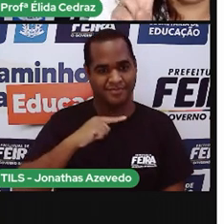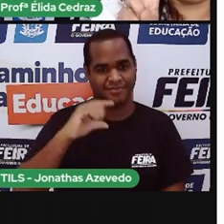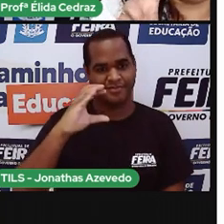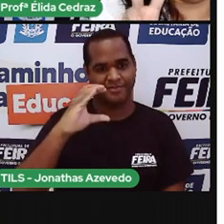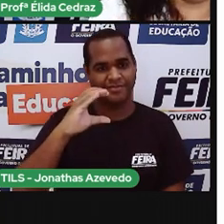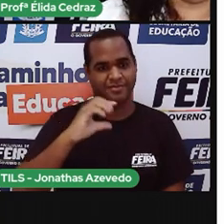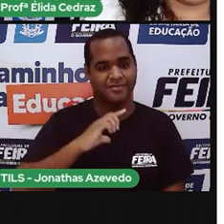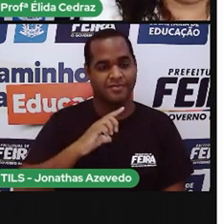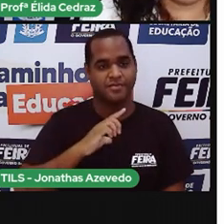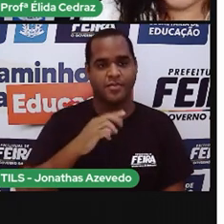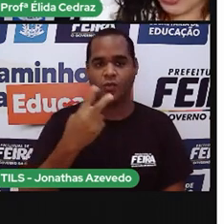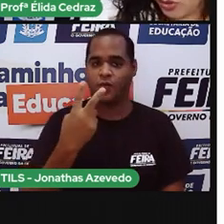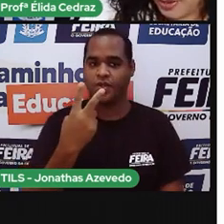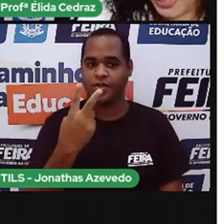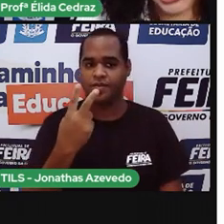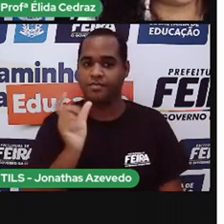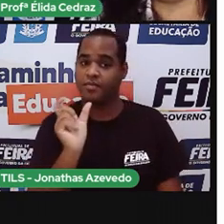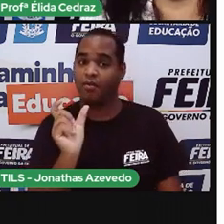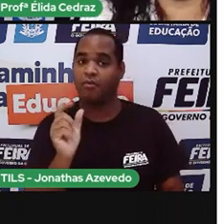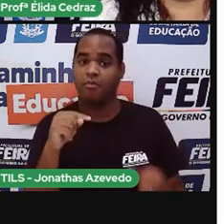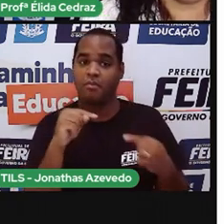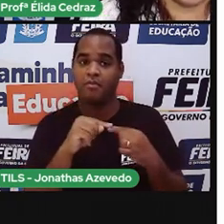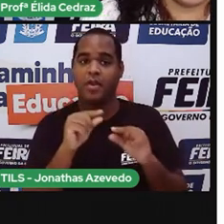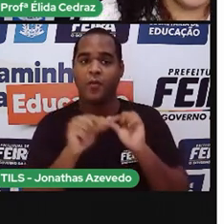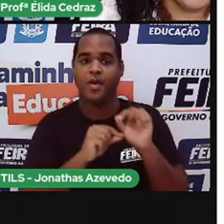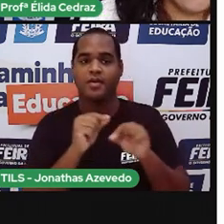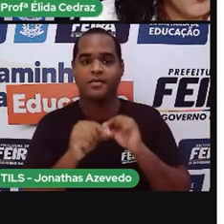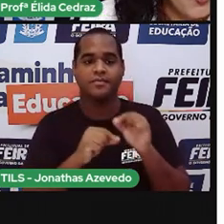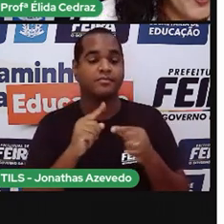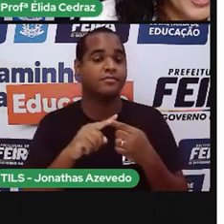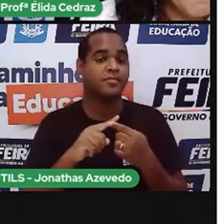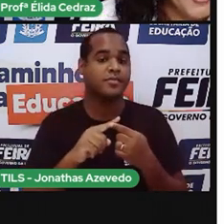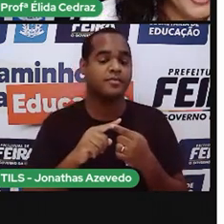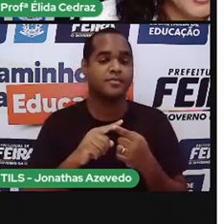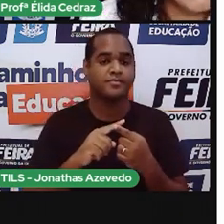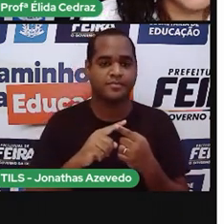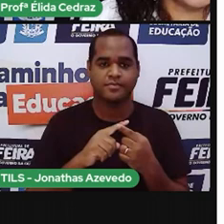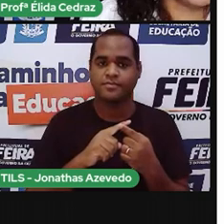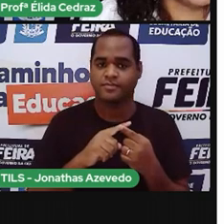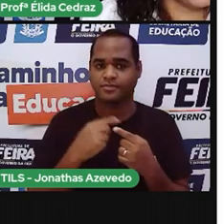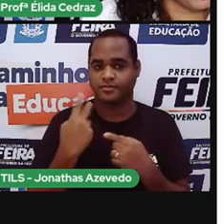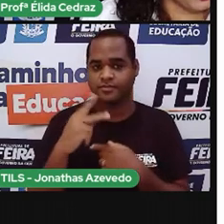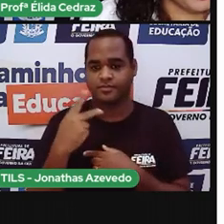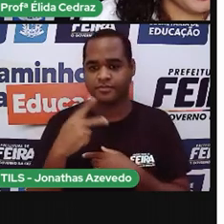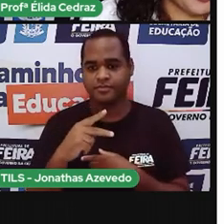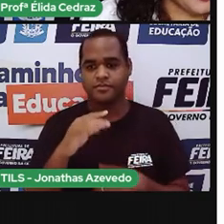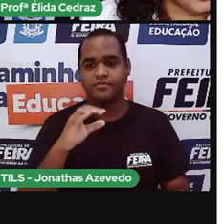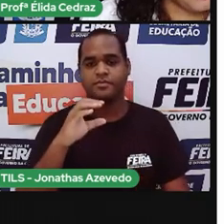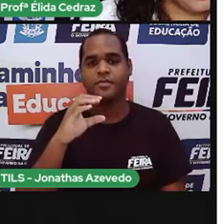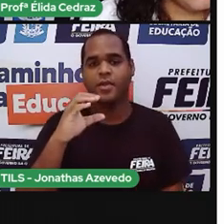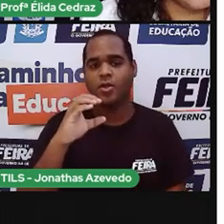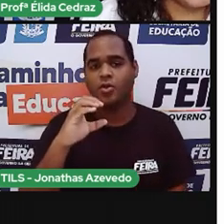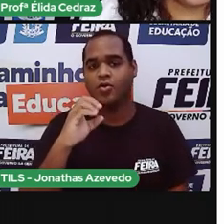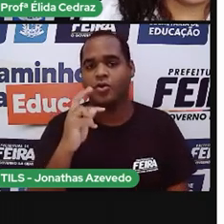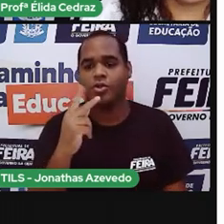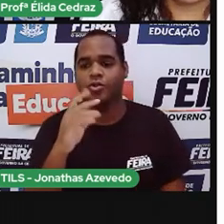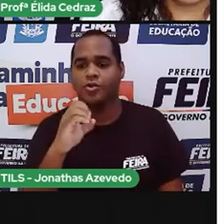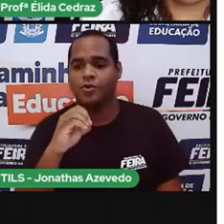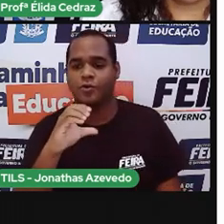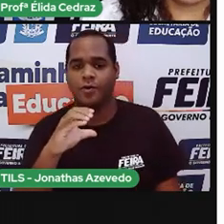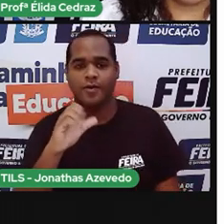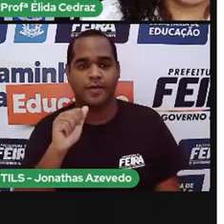tem e tem duas palavrinhas como é que a gente vai arrumar uma palavra é só galho